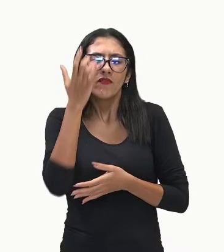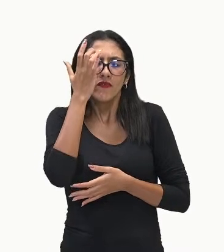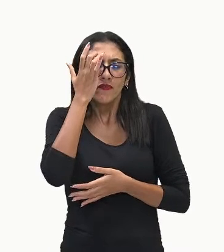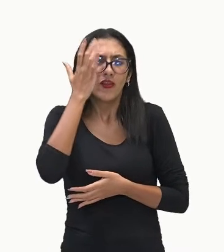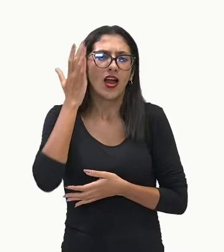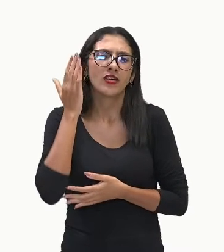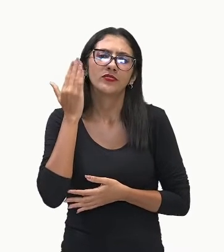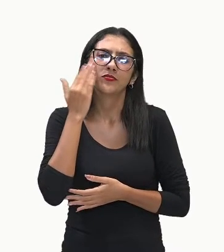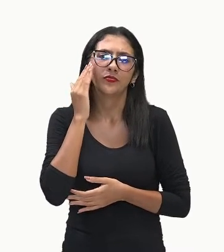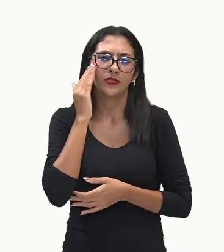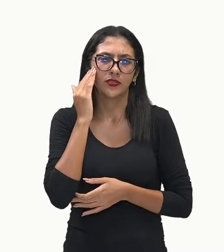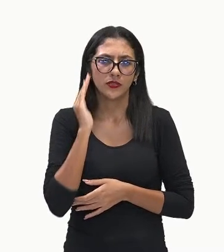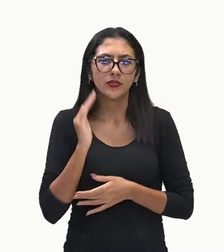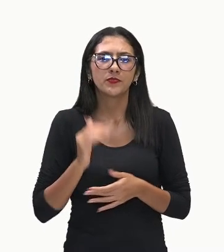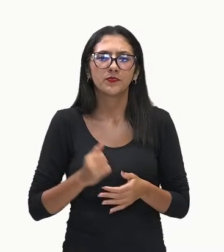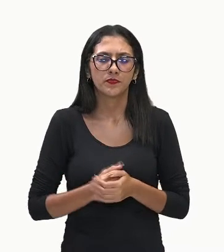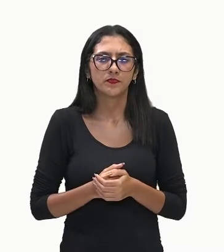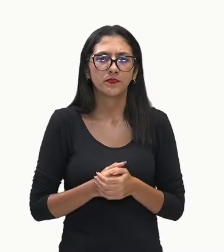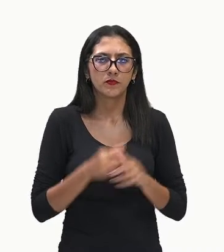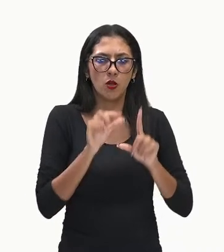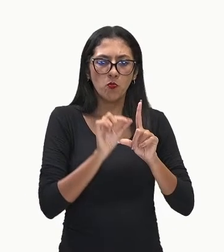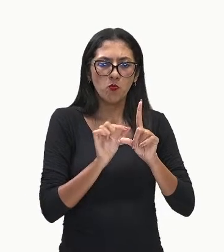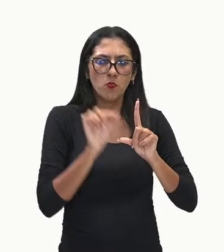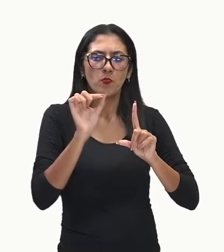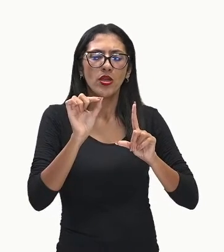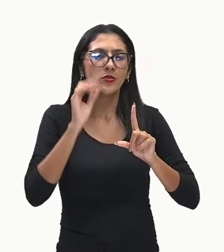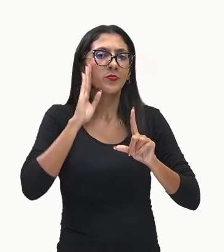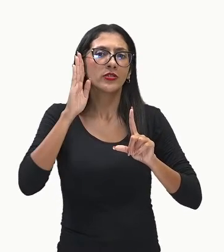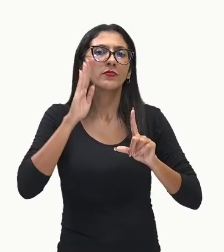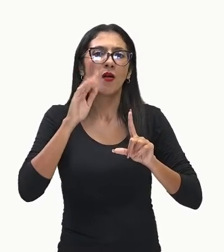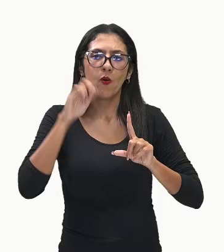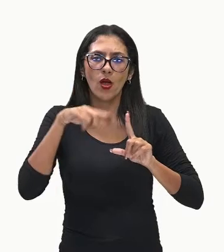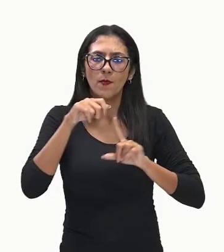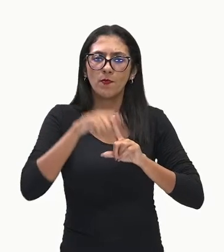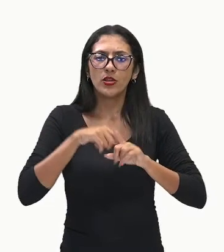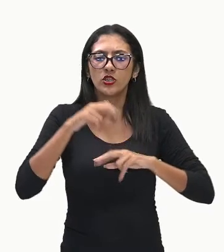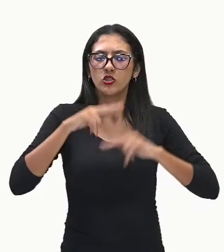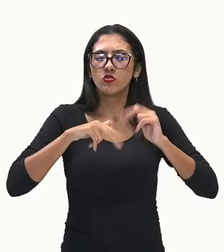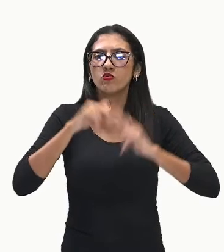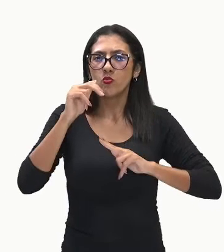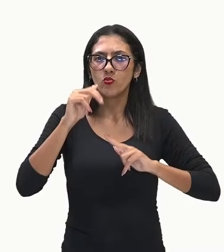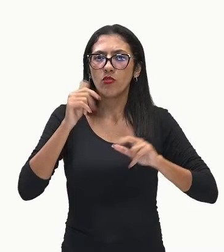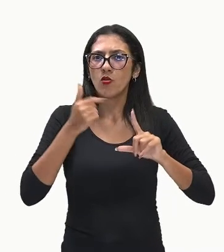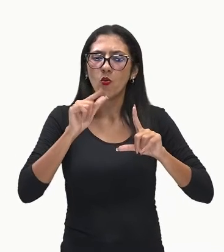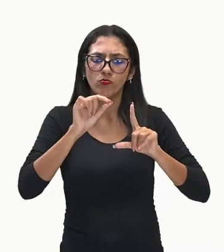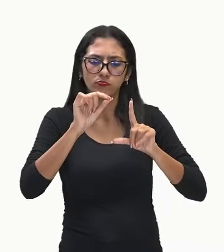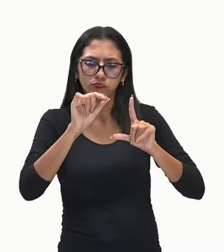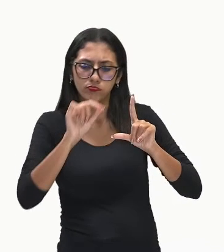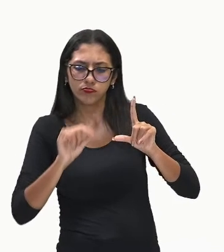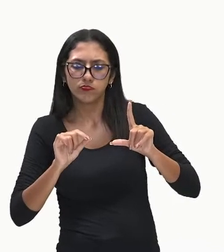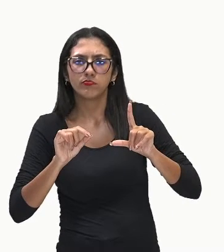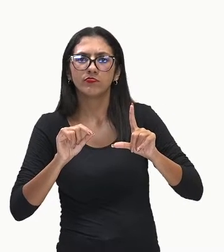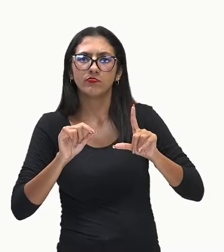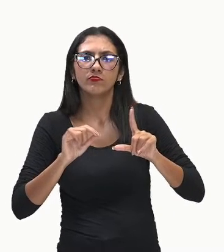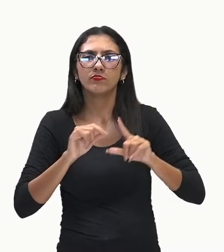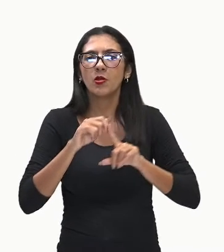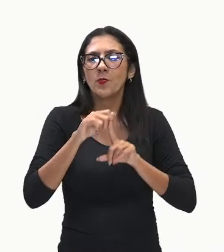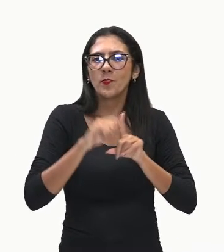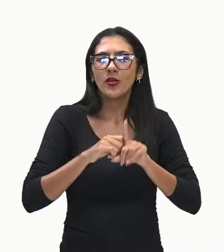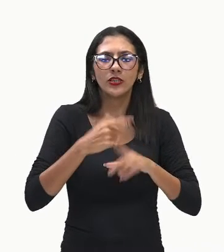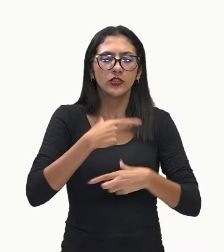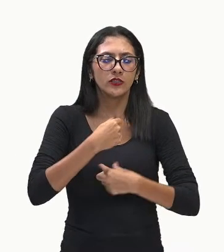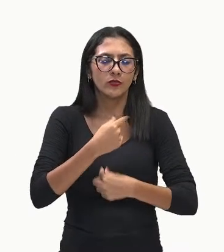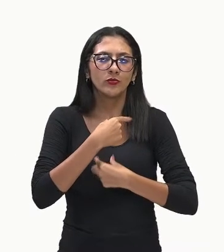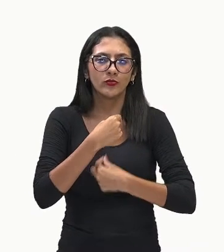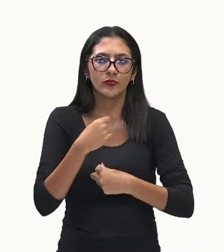alto dos pontos corresponde ao mês de junho e o mais baixo dos pontos corresponde ao mês de agosto. Então, podemos